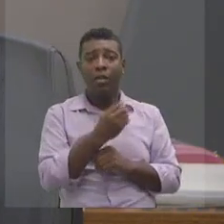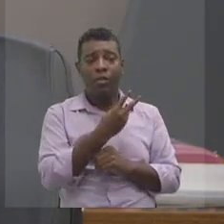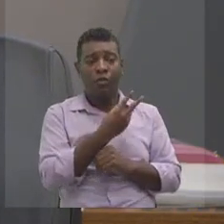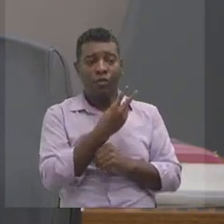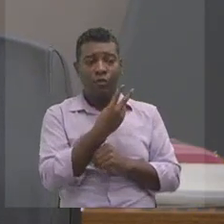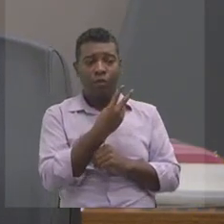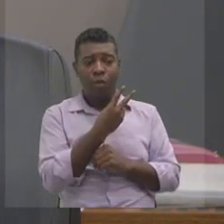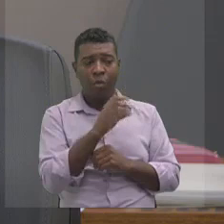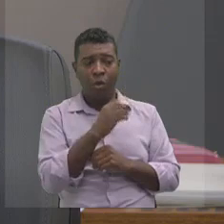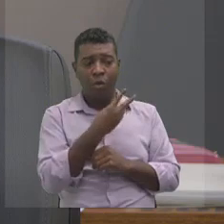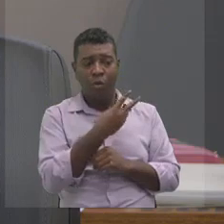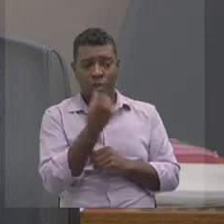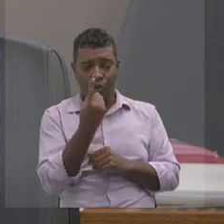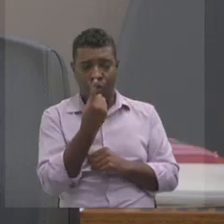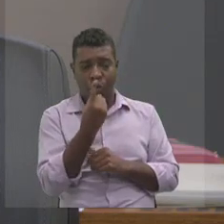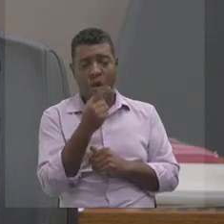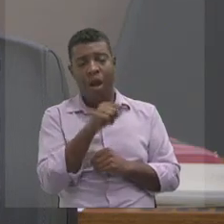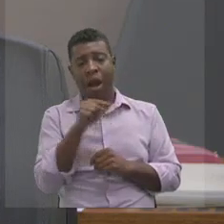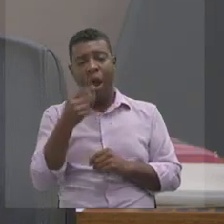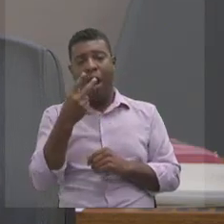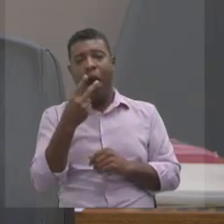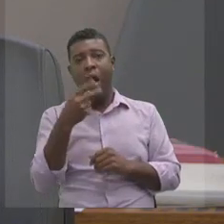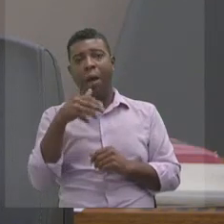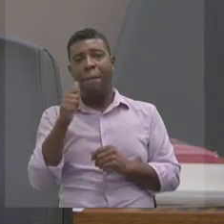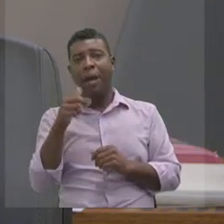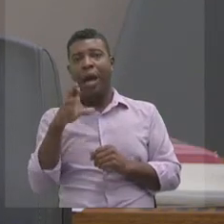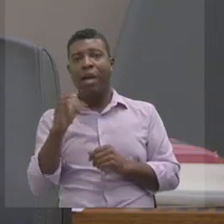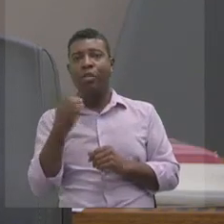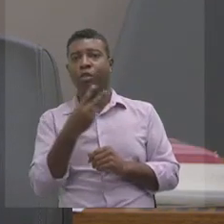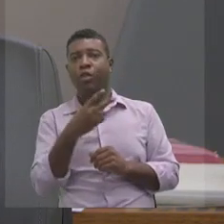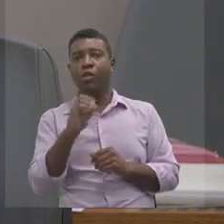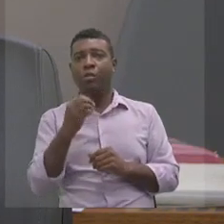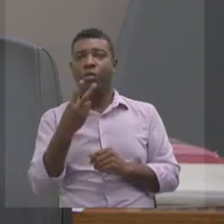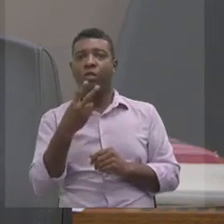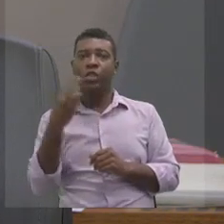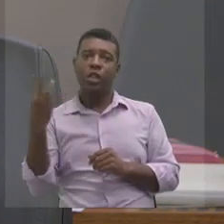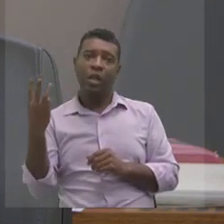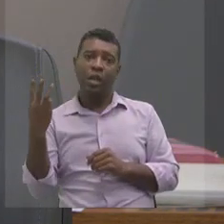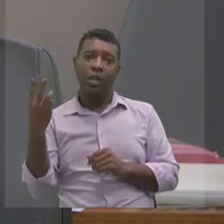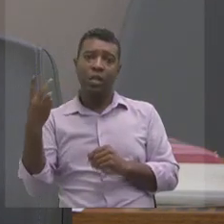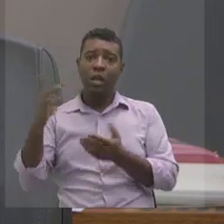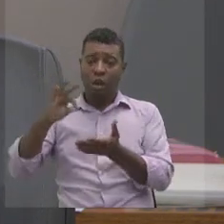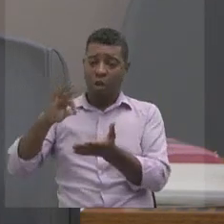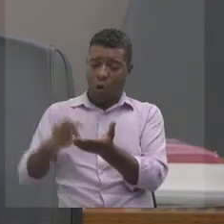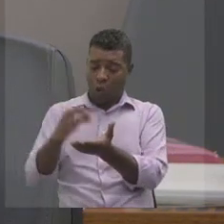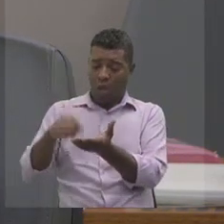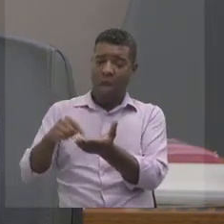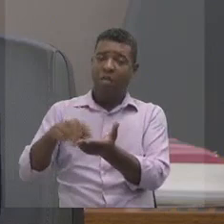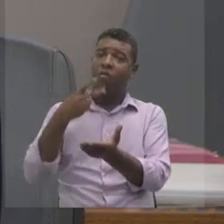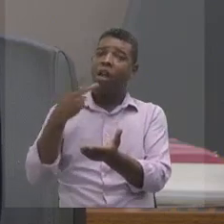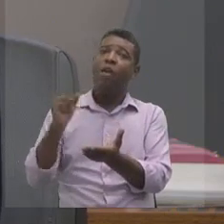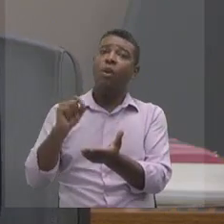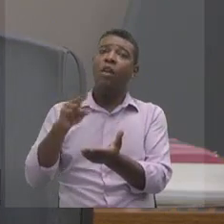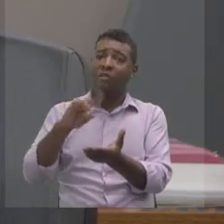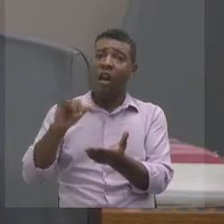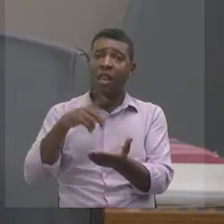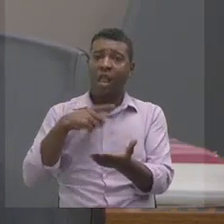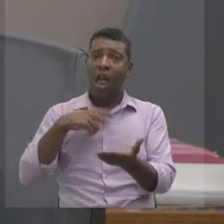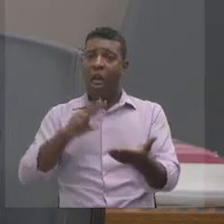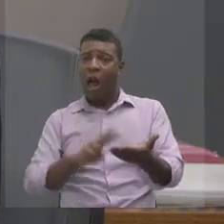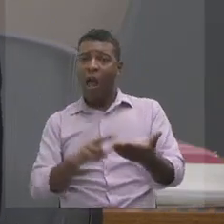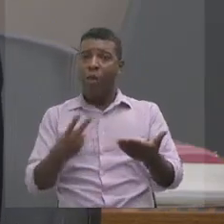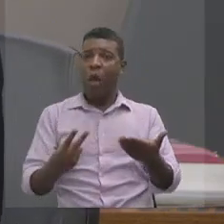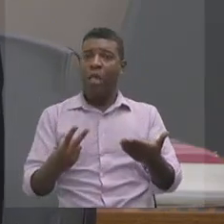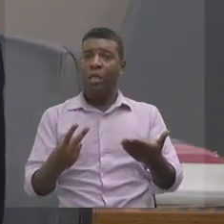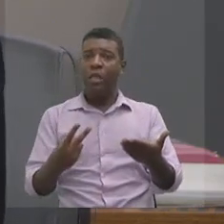desses 17% em relação a novos aumentos então o contrato ele tem a previsão e essa atualização monetária né